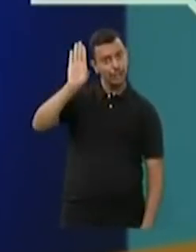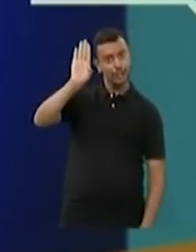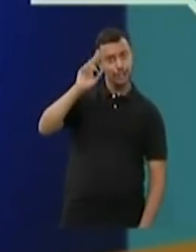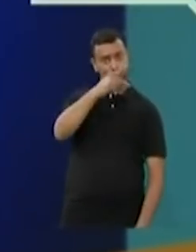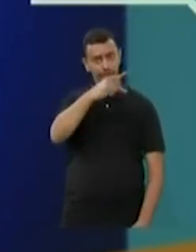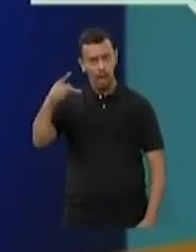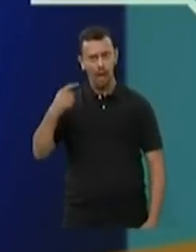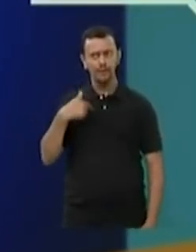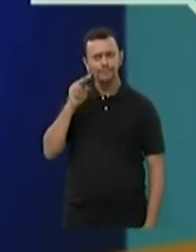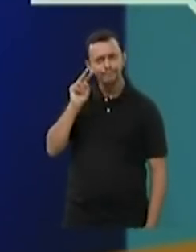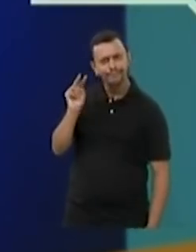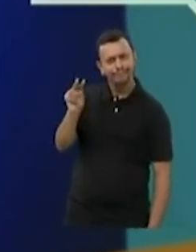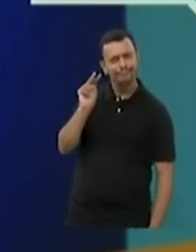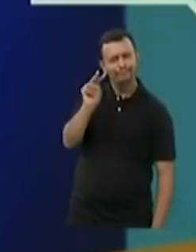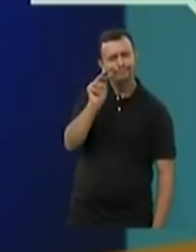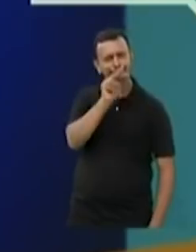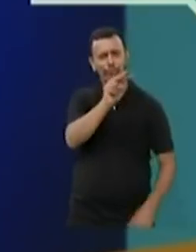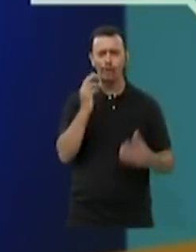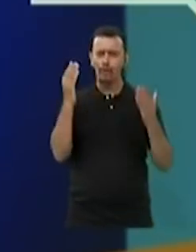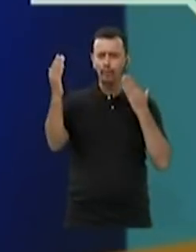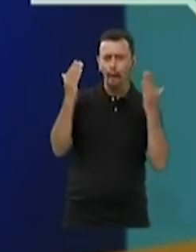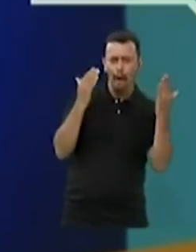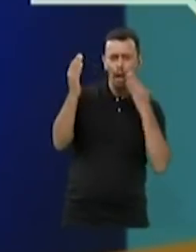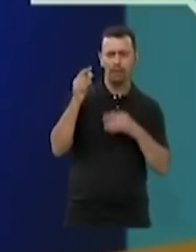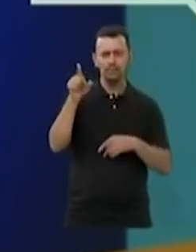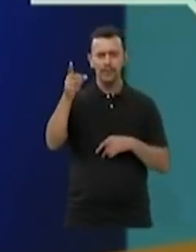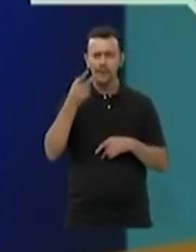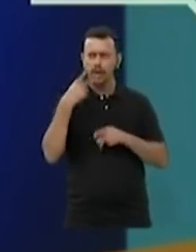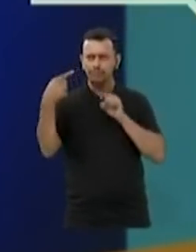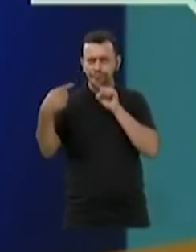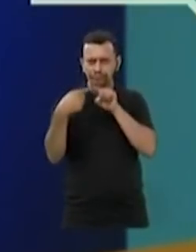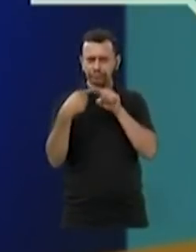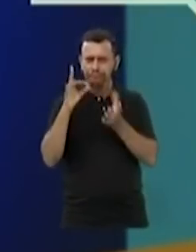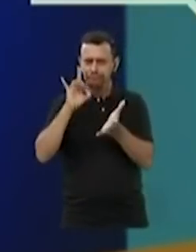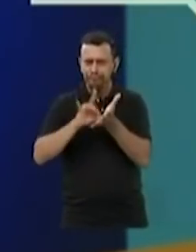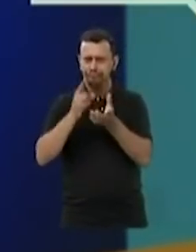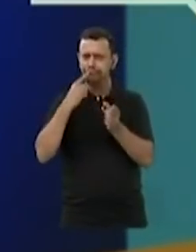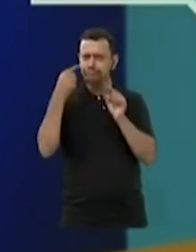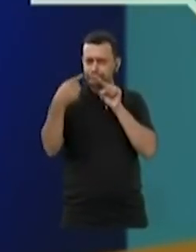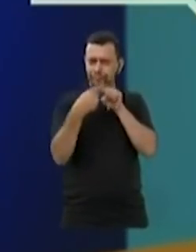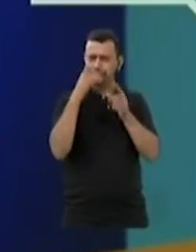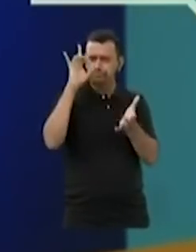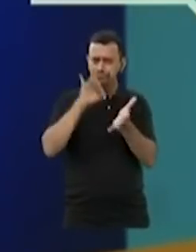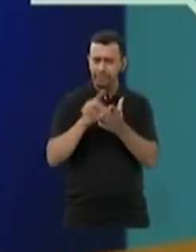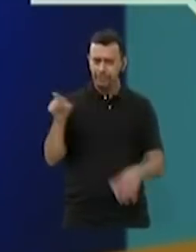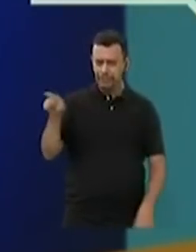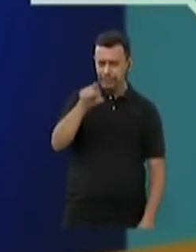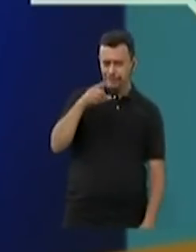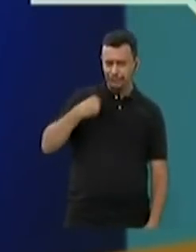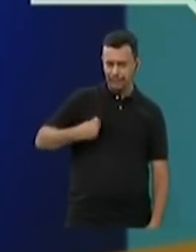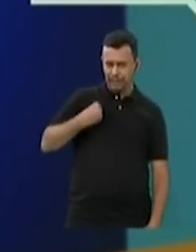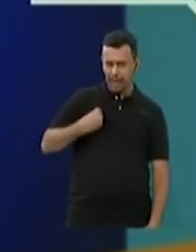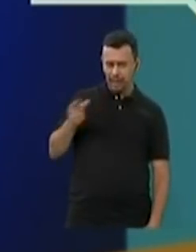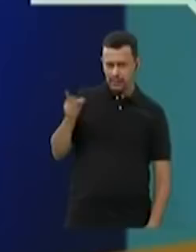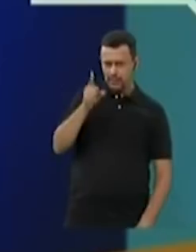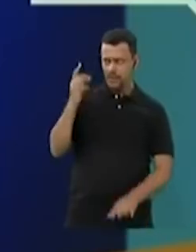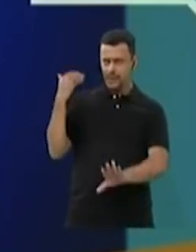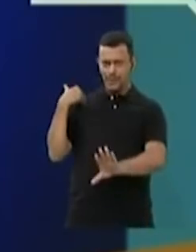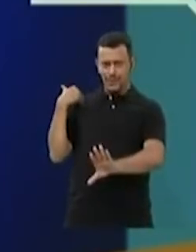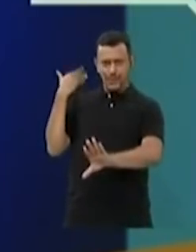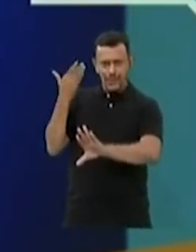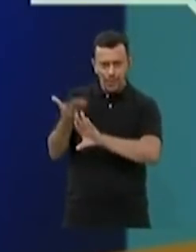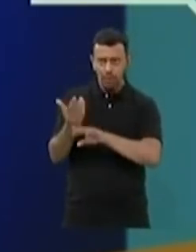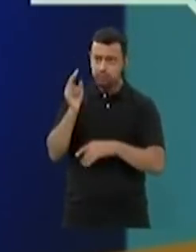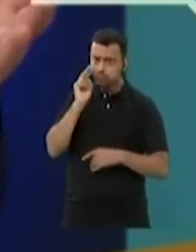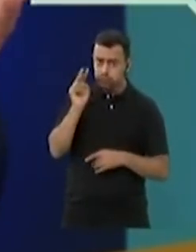a oportunidade, veja se há coerência entre o que falam e aquilo que fazem ao longo da sua vida e se tem compromisso com a agenda da classe média